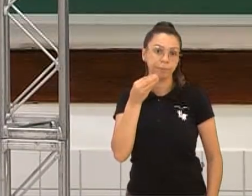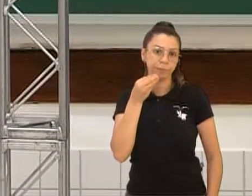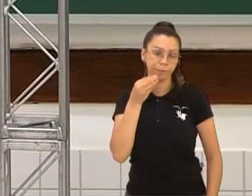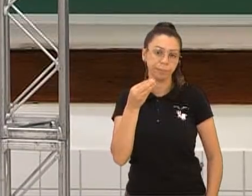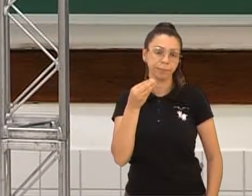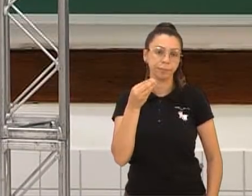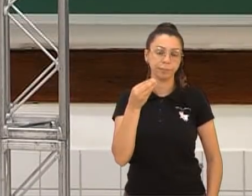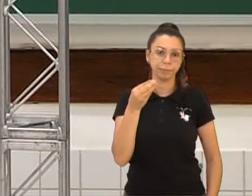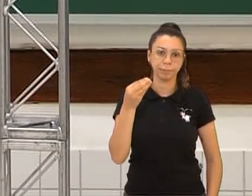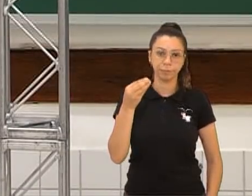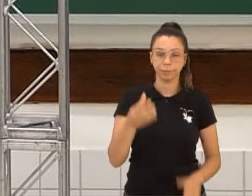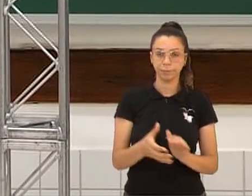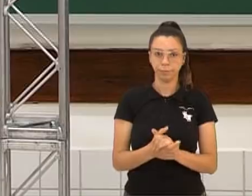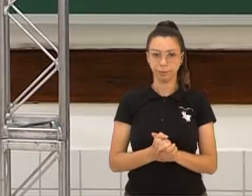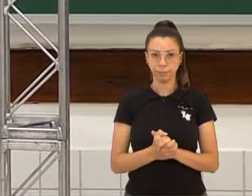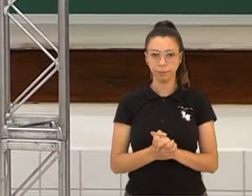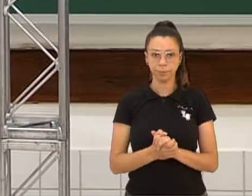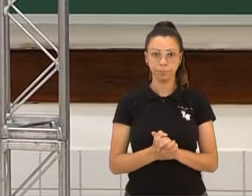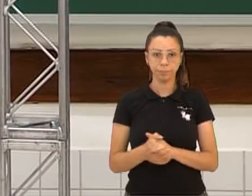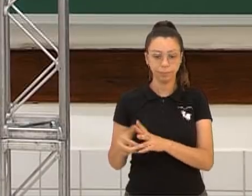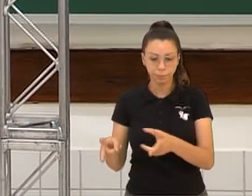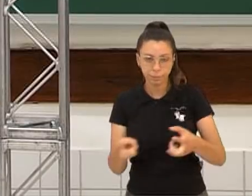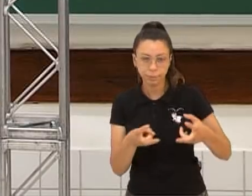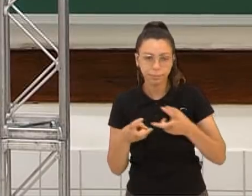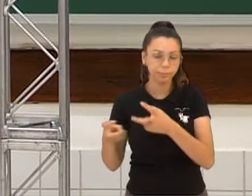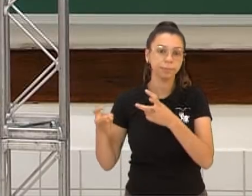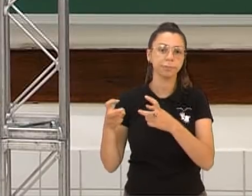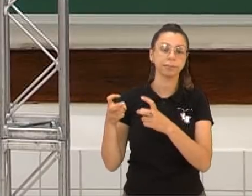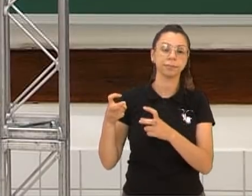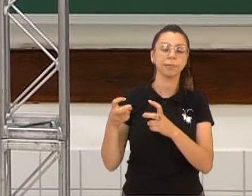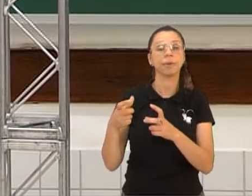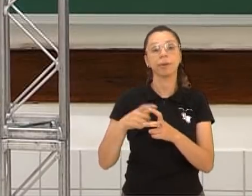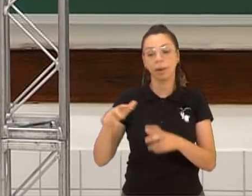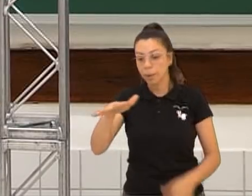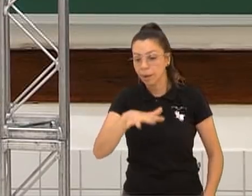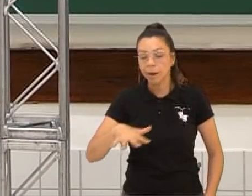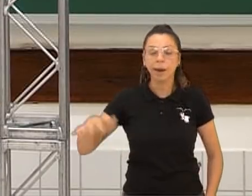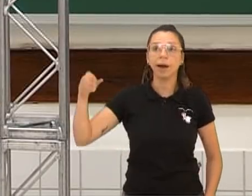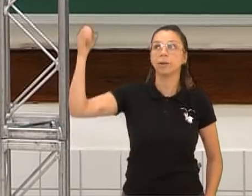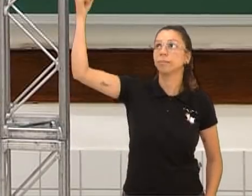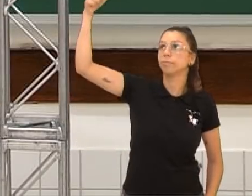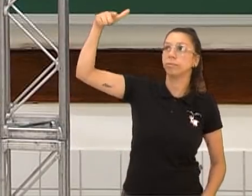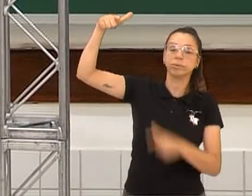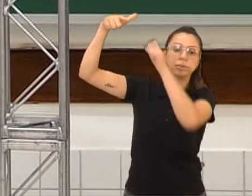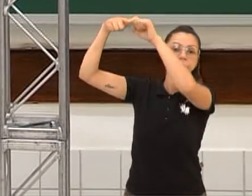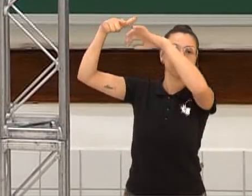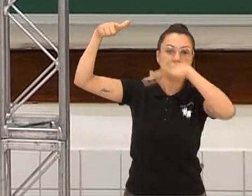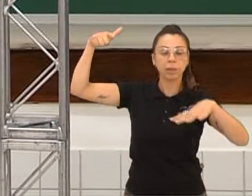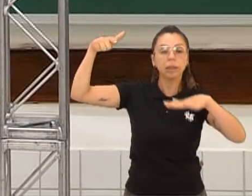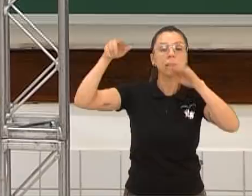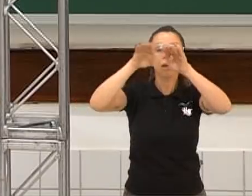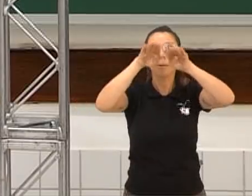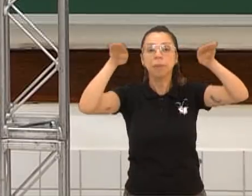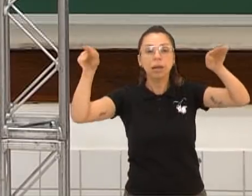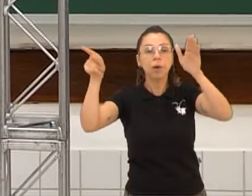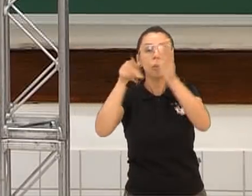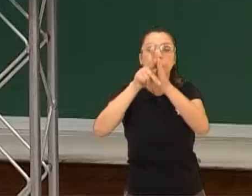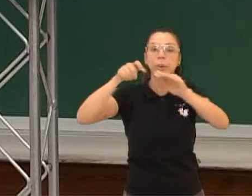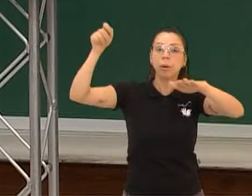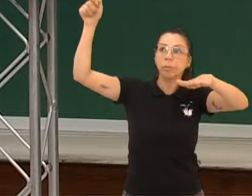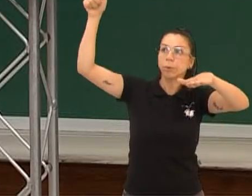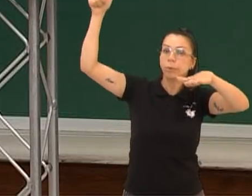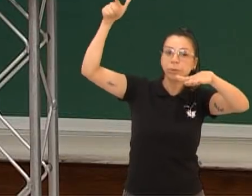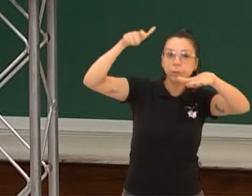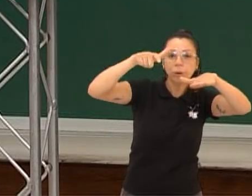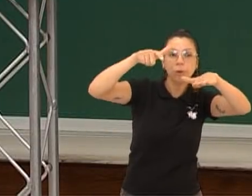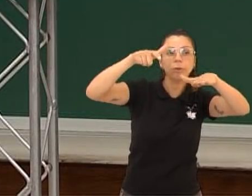índices de radiação na África, que é um continente extremamente quente, né, e vende esses painéis solares, tem a sede no Quênia.